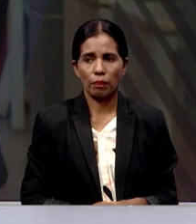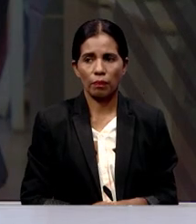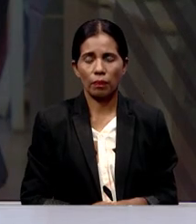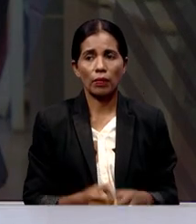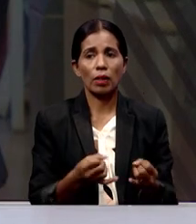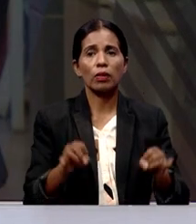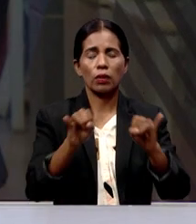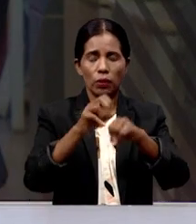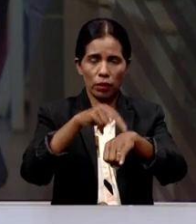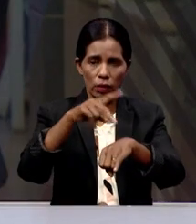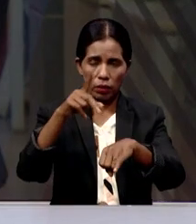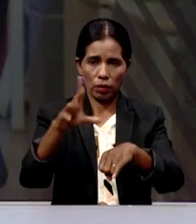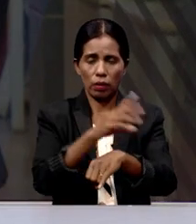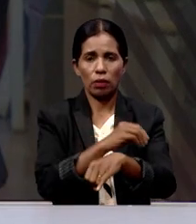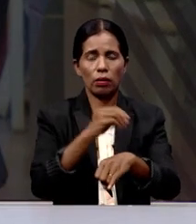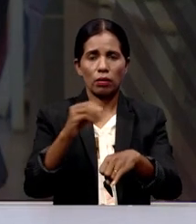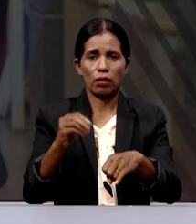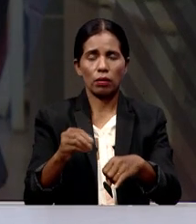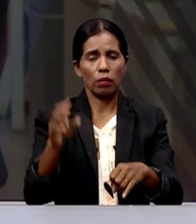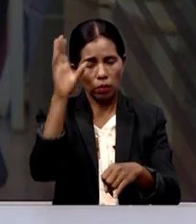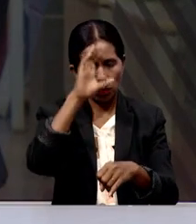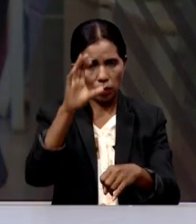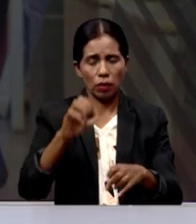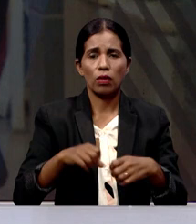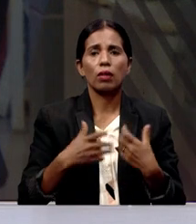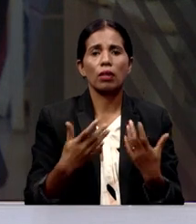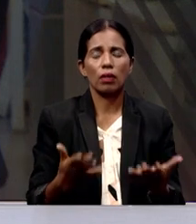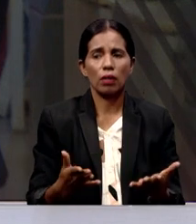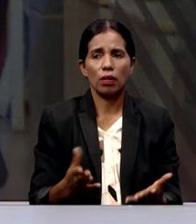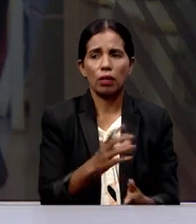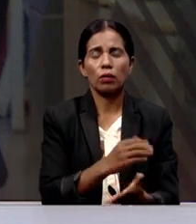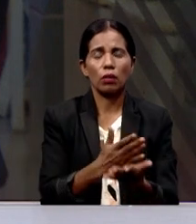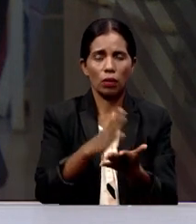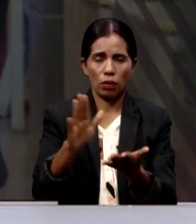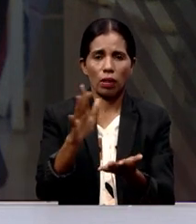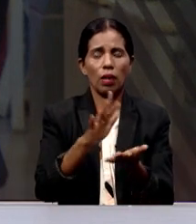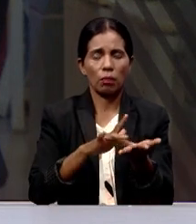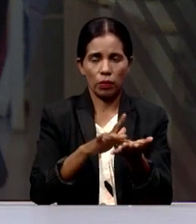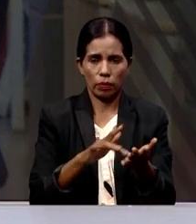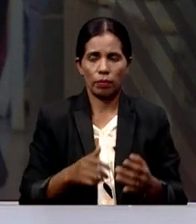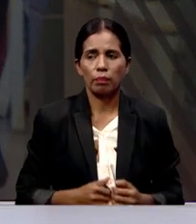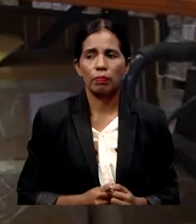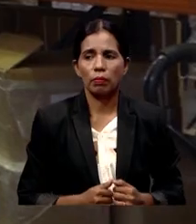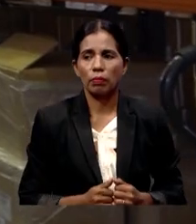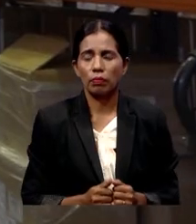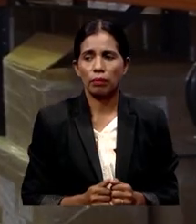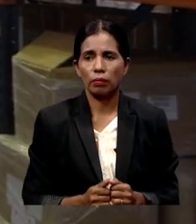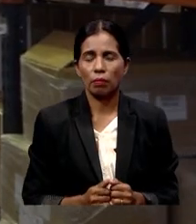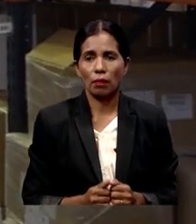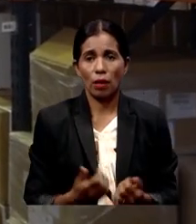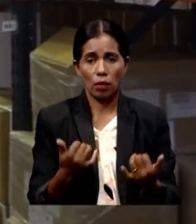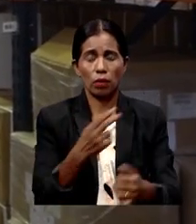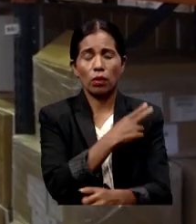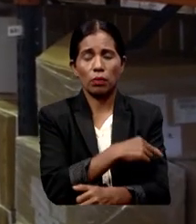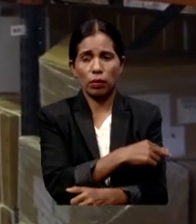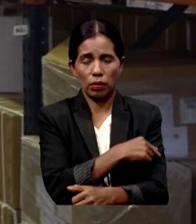Instituto Nacional de Farmácia no produto médico busca alternativa urgente à compra em Moruc no recente. Dada o Hospital